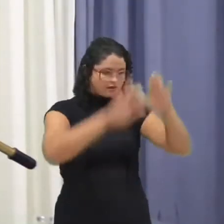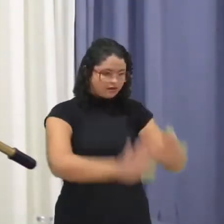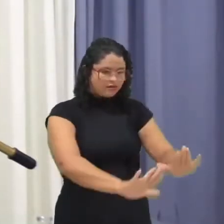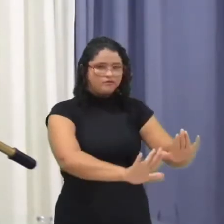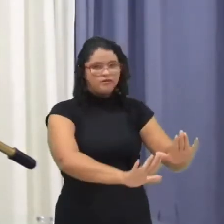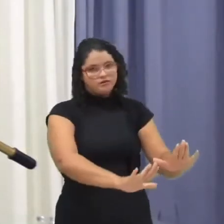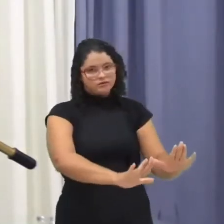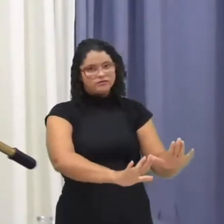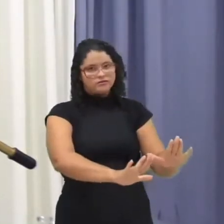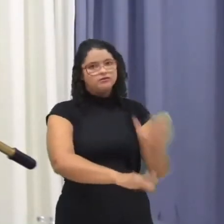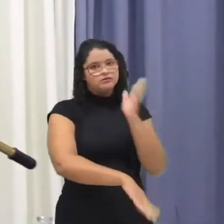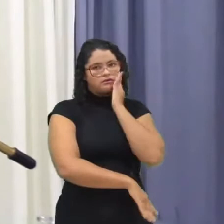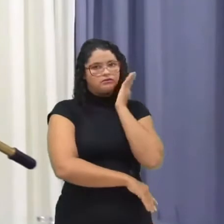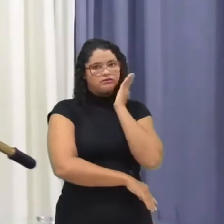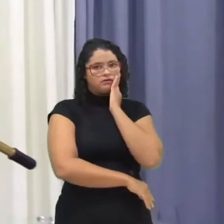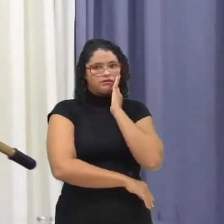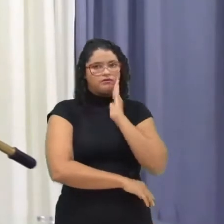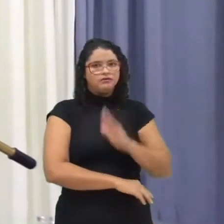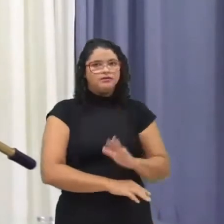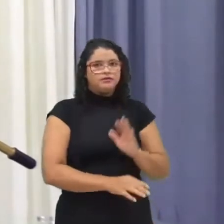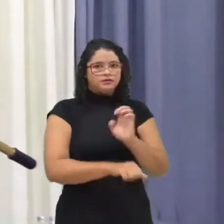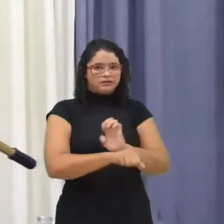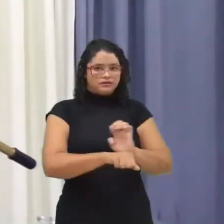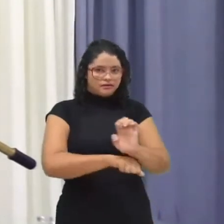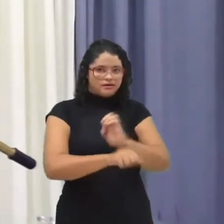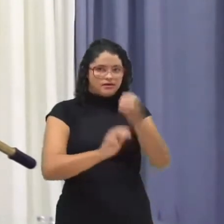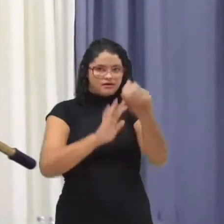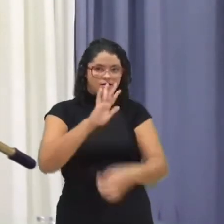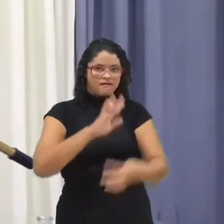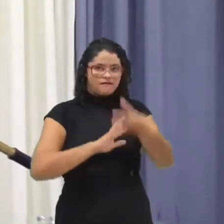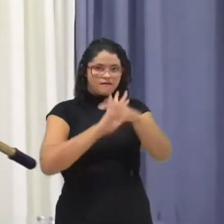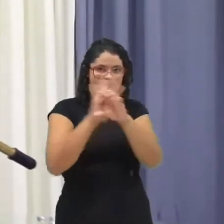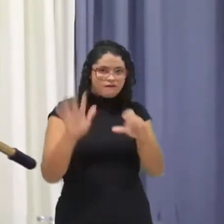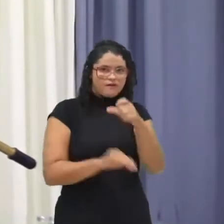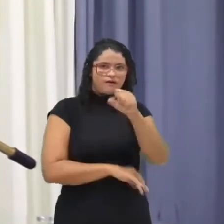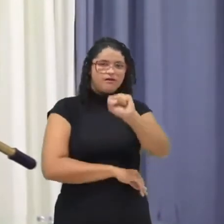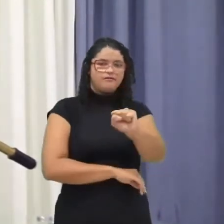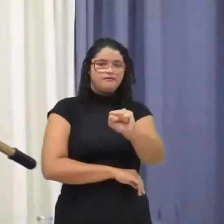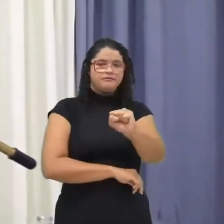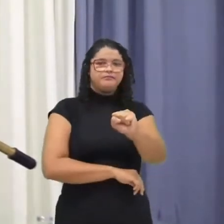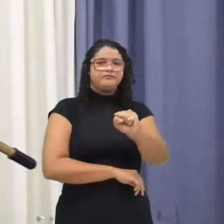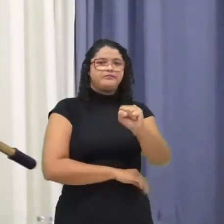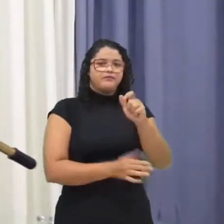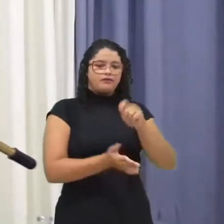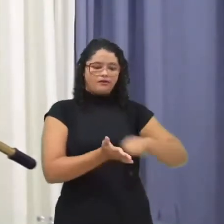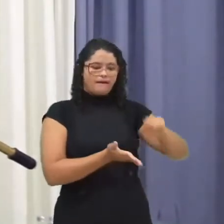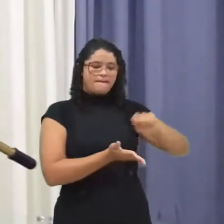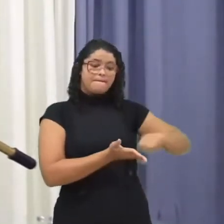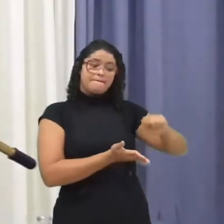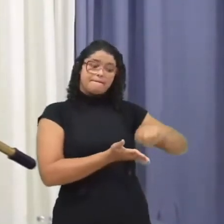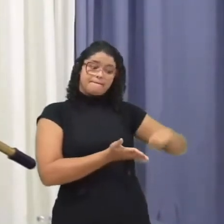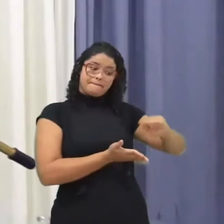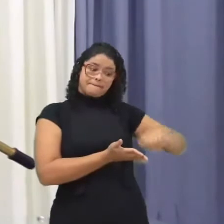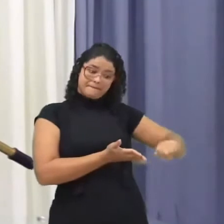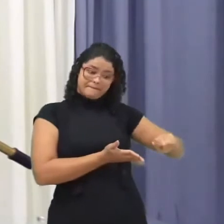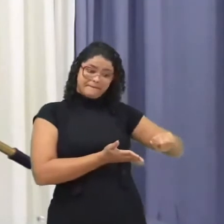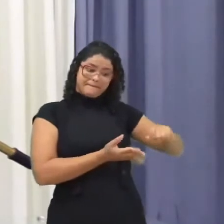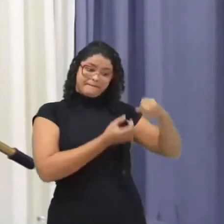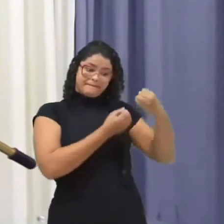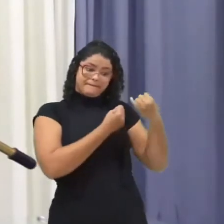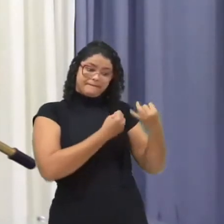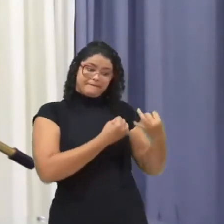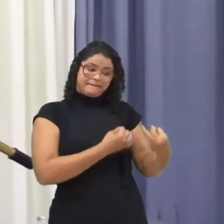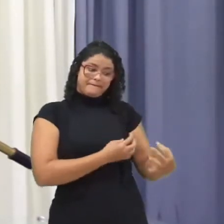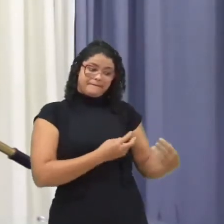Entende? Sobre Efésios 4:8, Weine escreve o seguinte, sobre